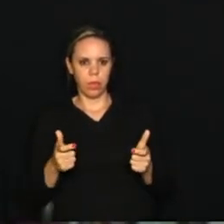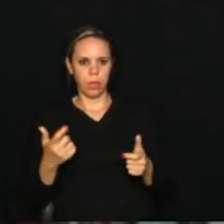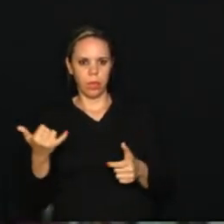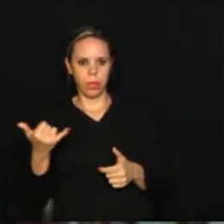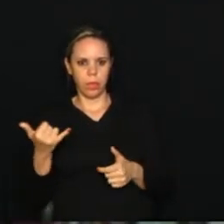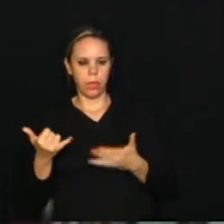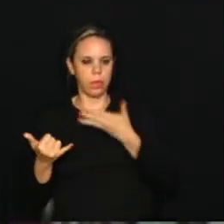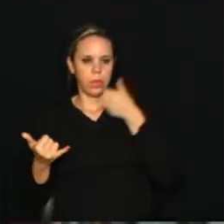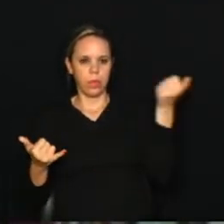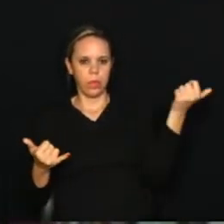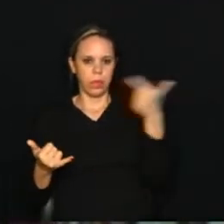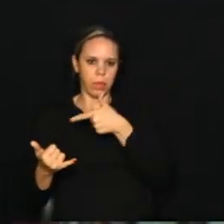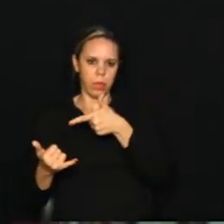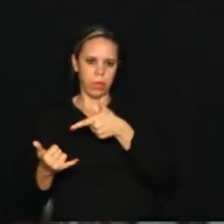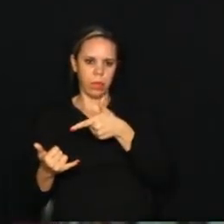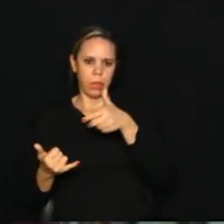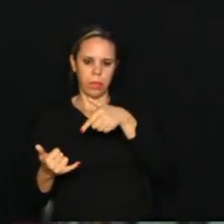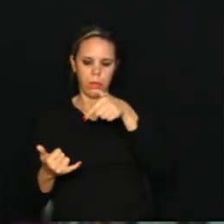celular, né?